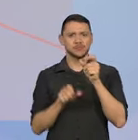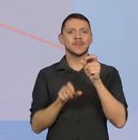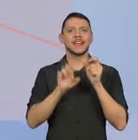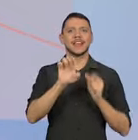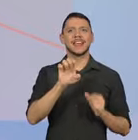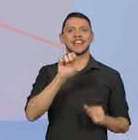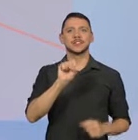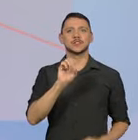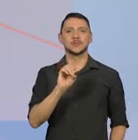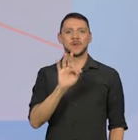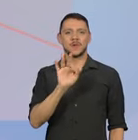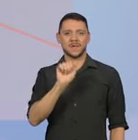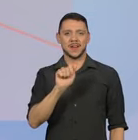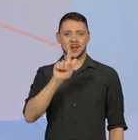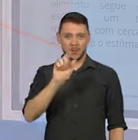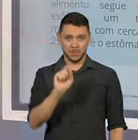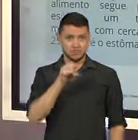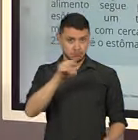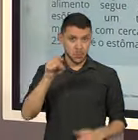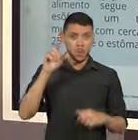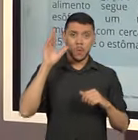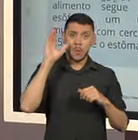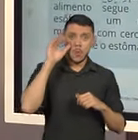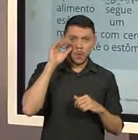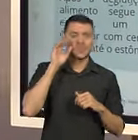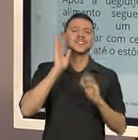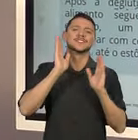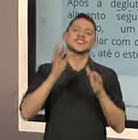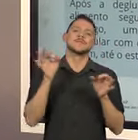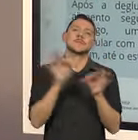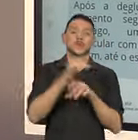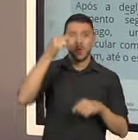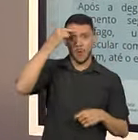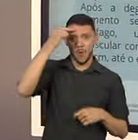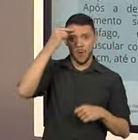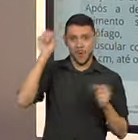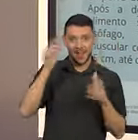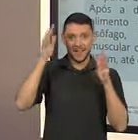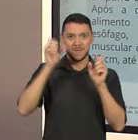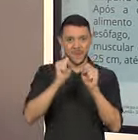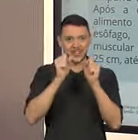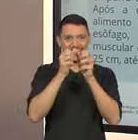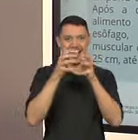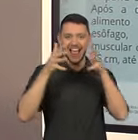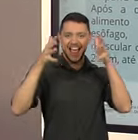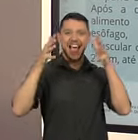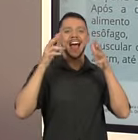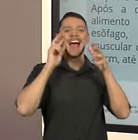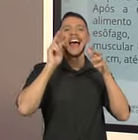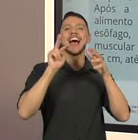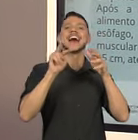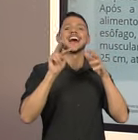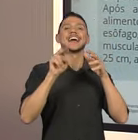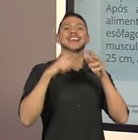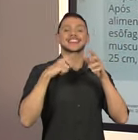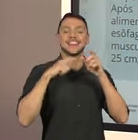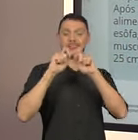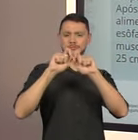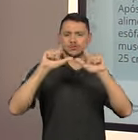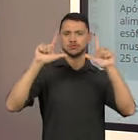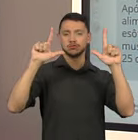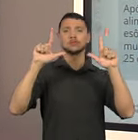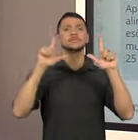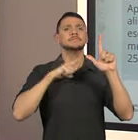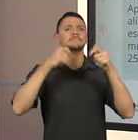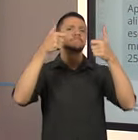E, curiosidade para vocês, pode abrir, oráculo. Muito obrigado. O que acontece? Quando eu falo sobre corpo humano, né,